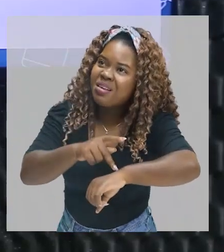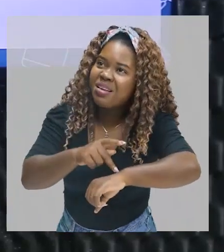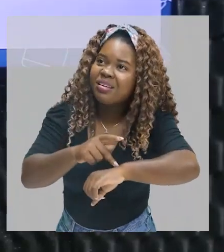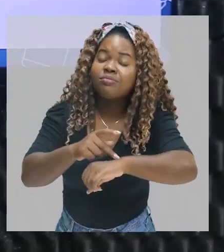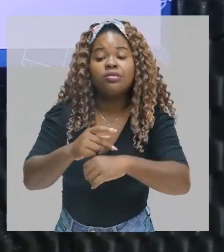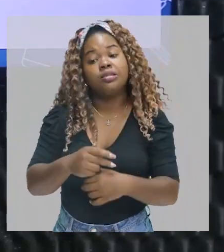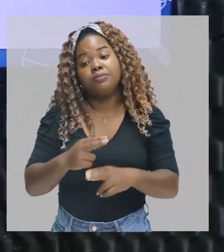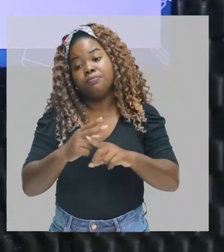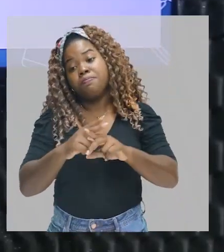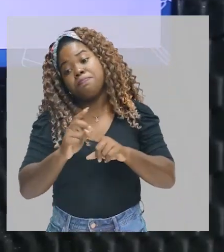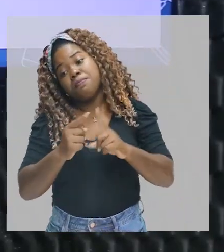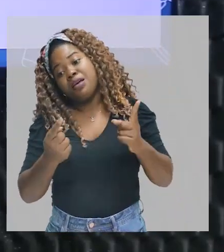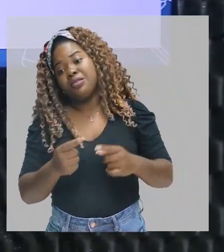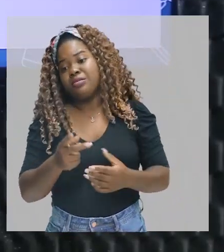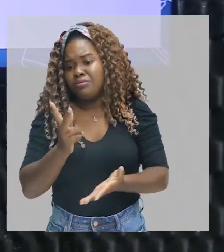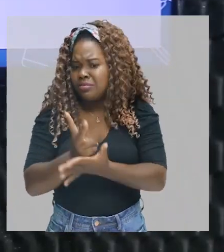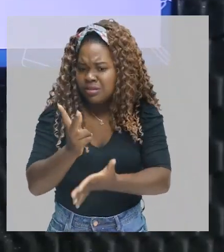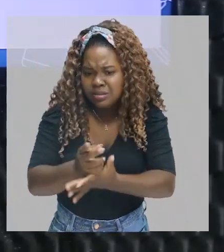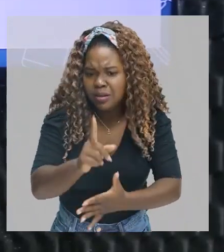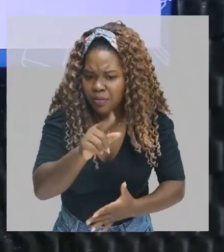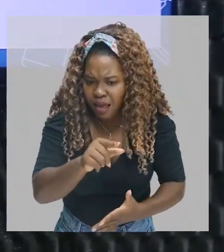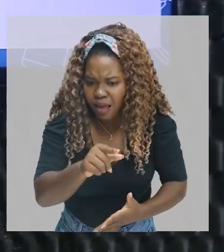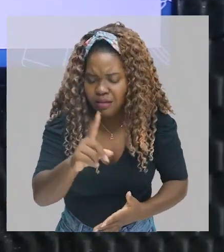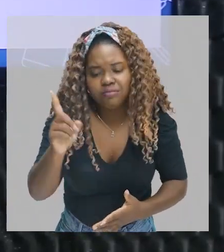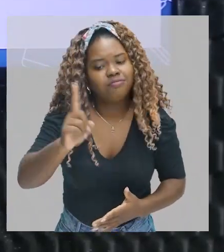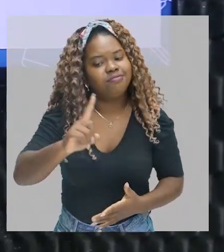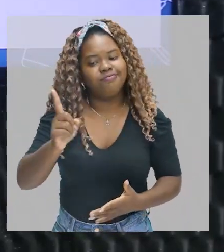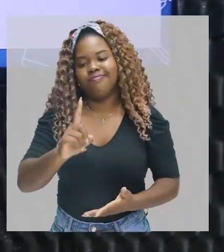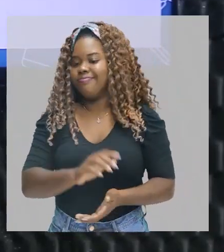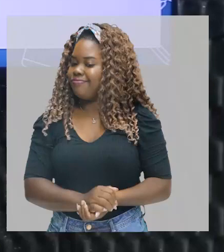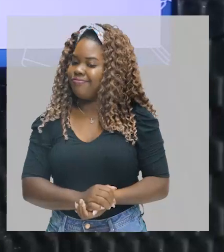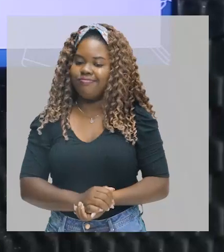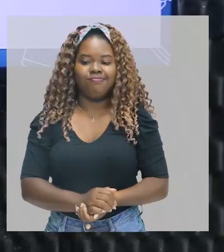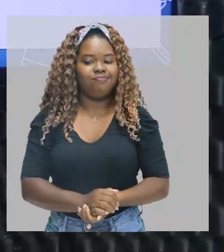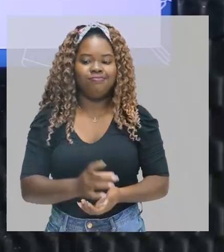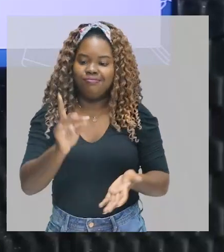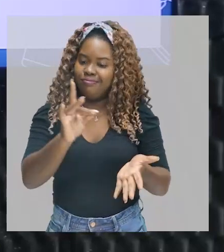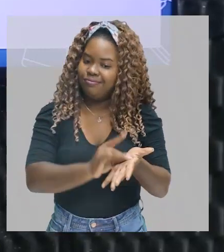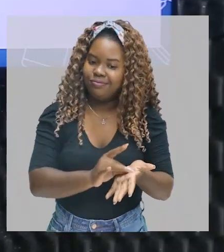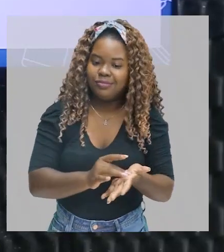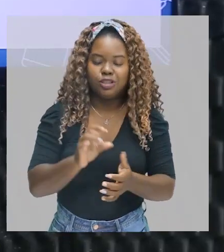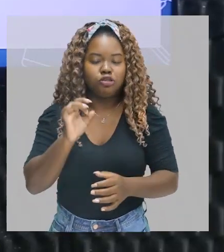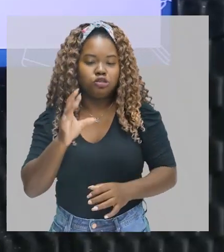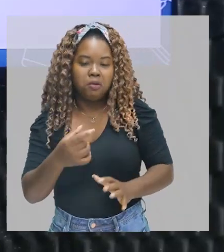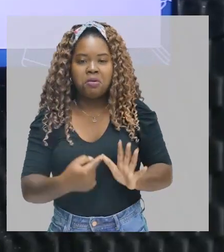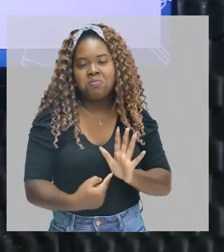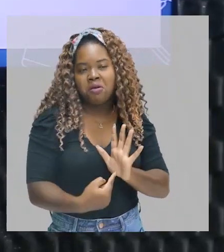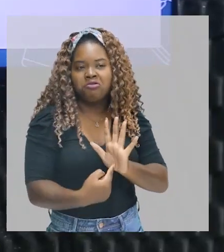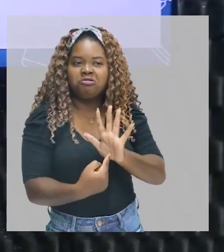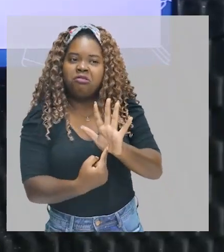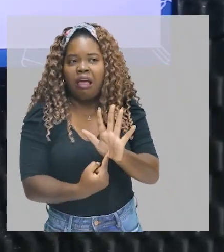sempre é a realidade desse eu lírico. Às vezes é só uma questão de aparecer,